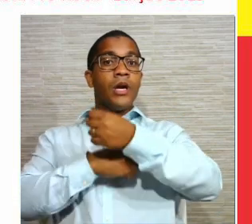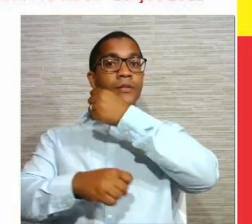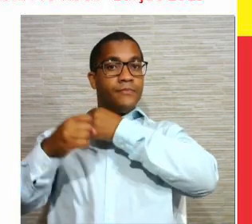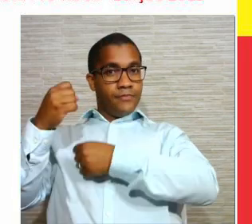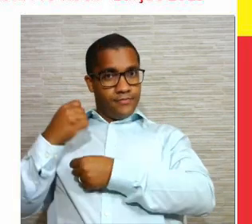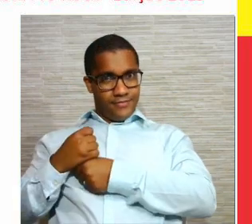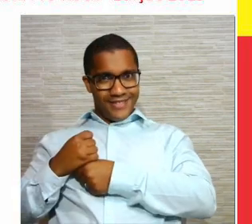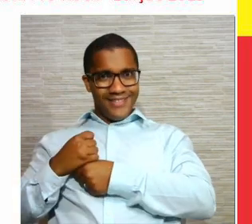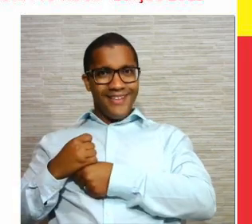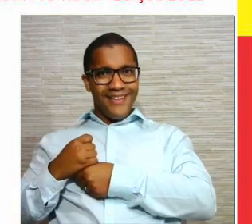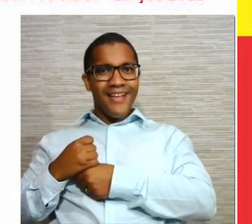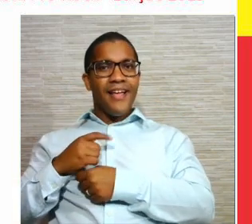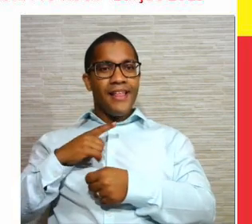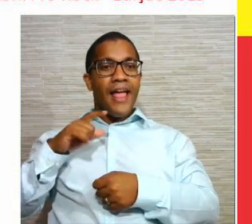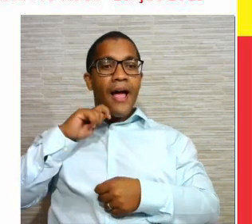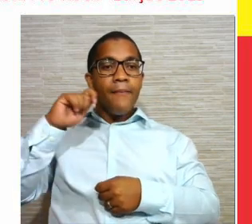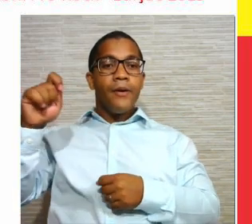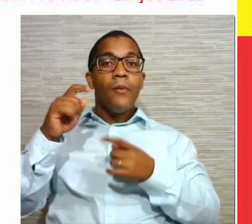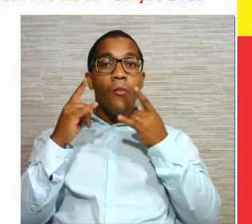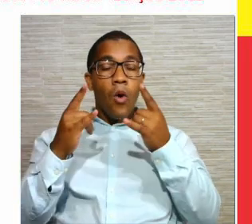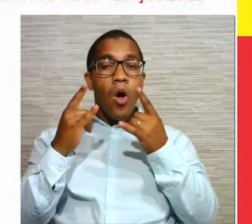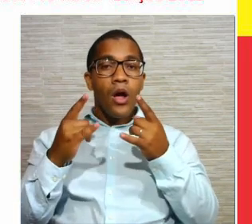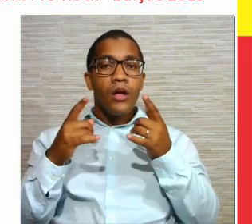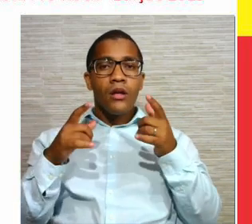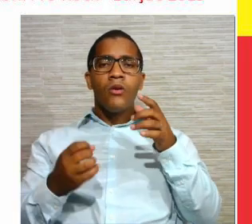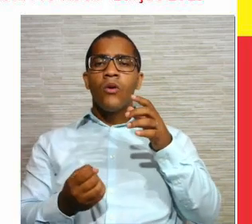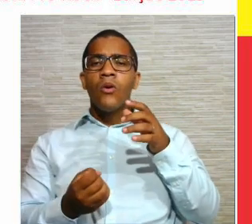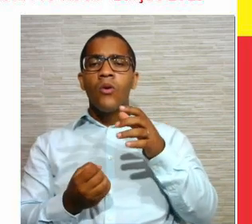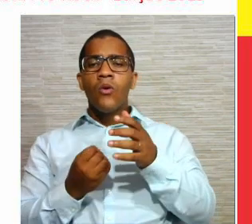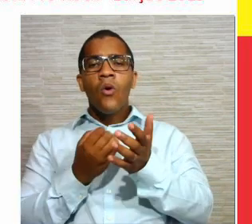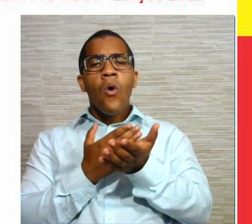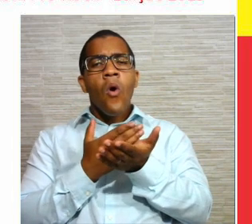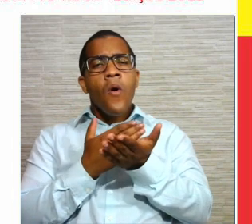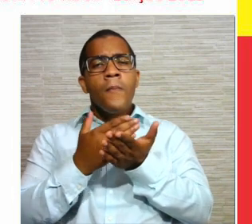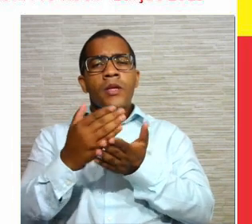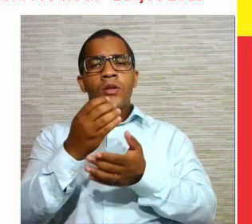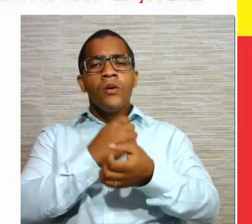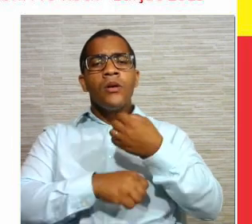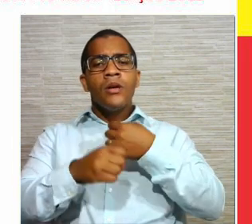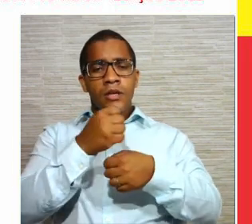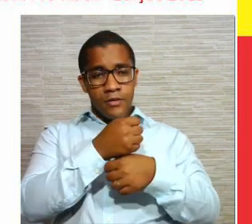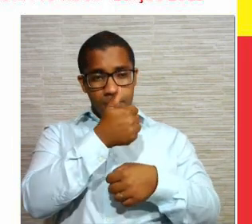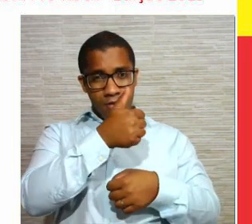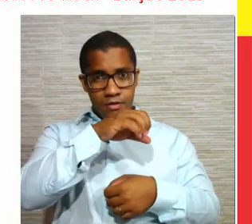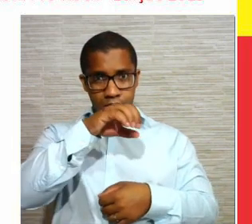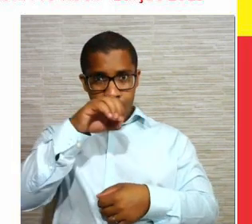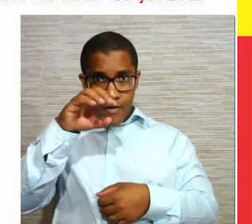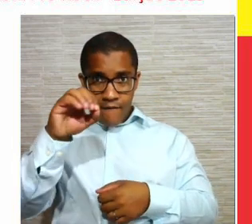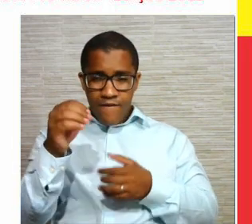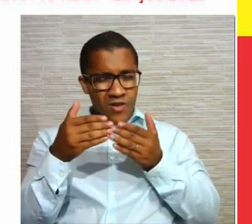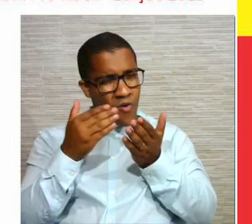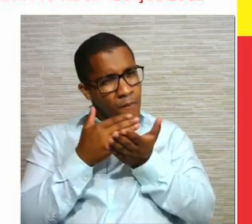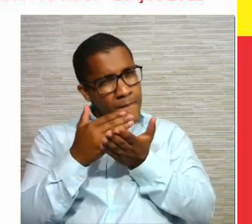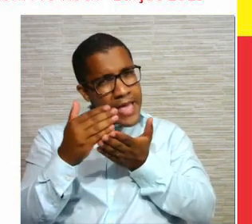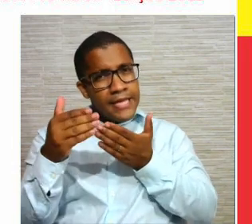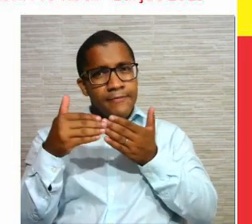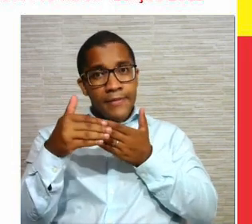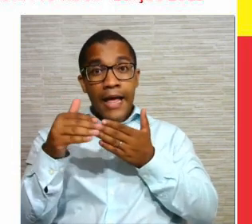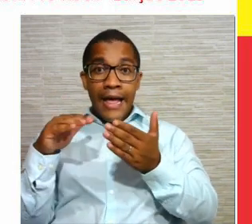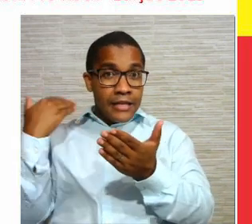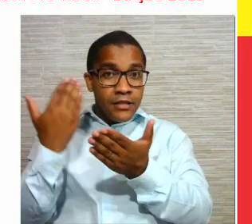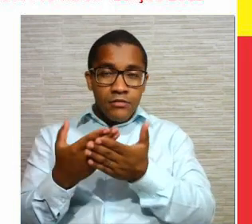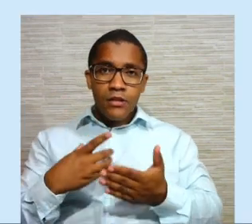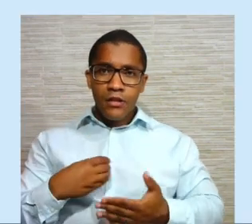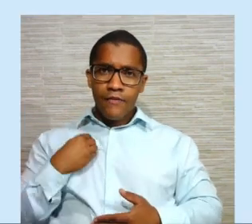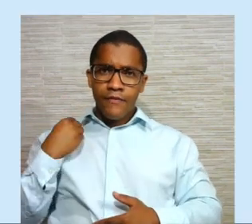ano passado, Abril pro Rock, que ele começou, né, no início da década de 90, mas ainda hoje, né, está